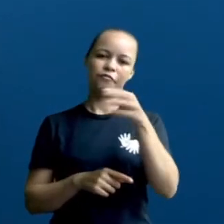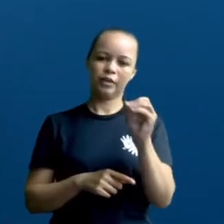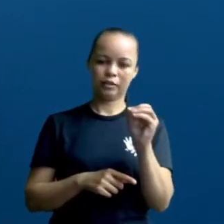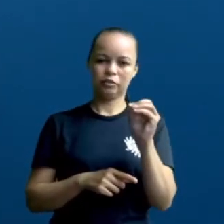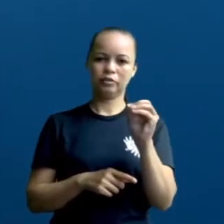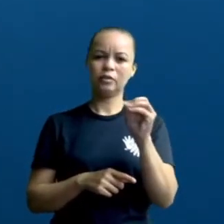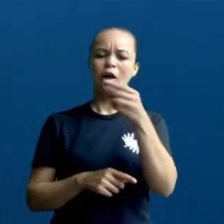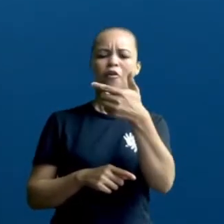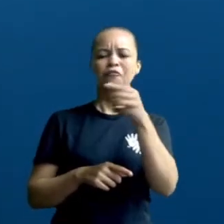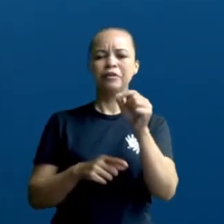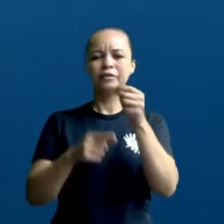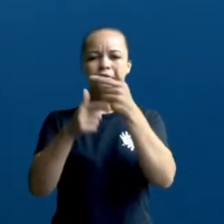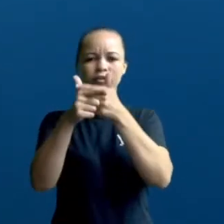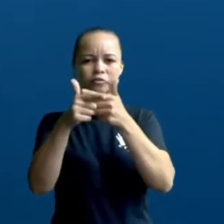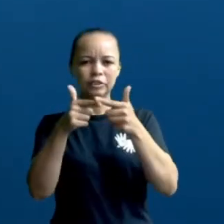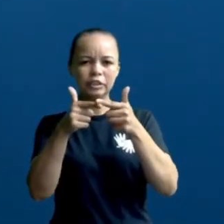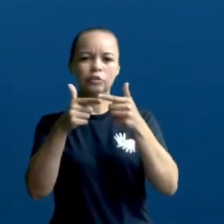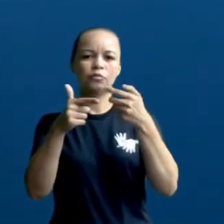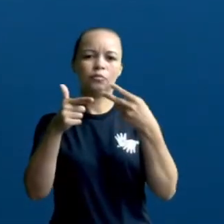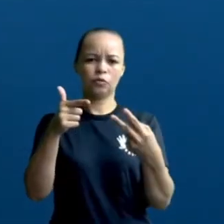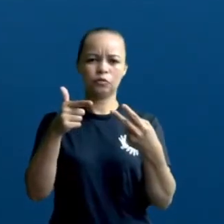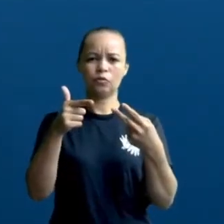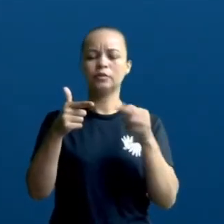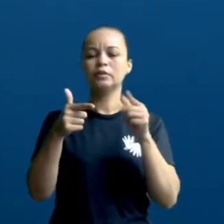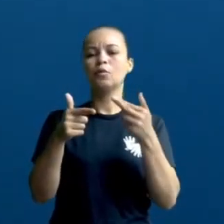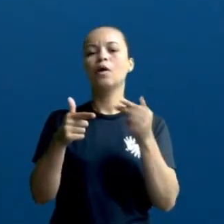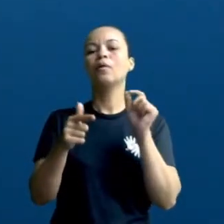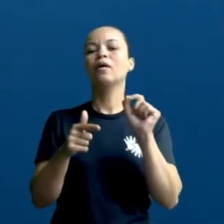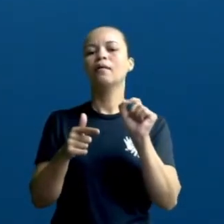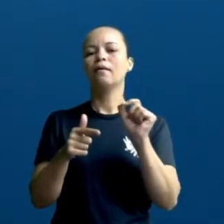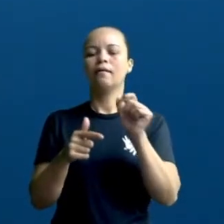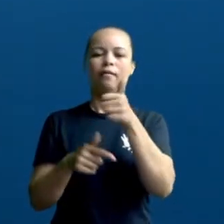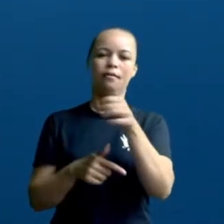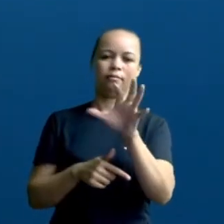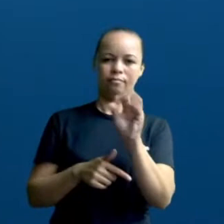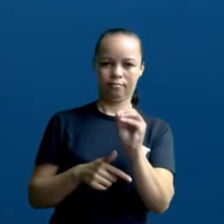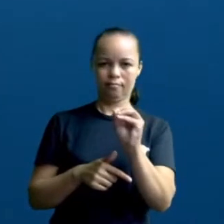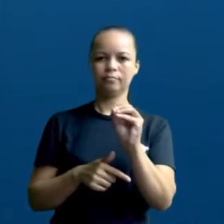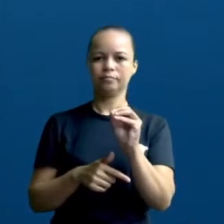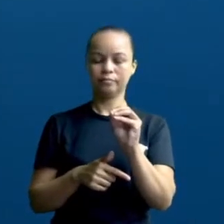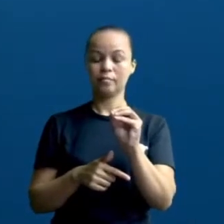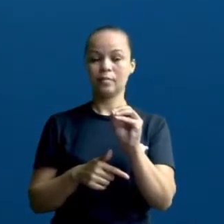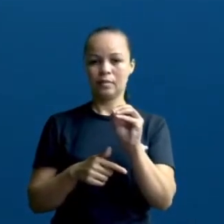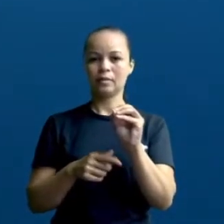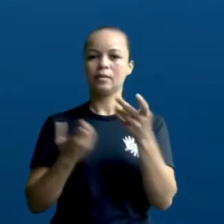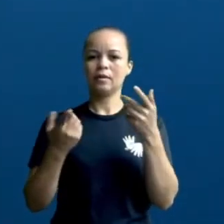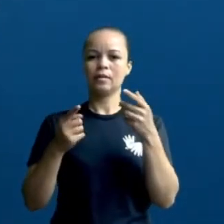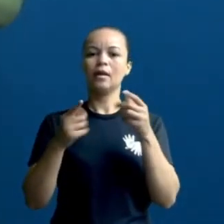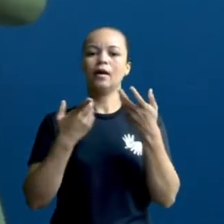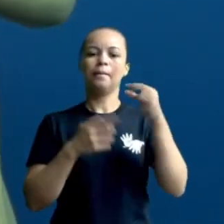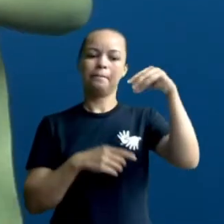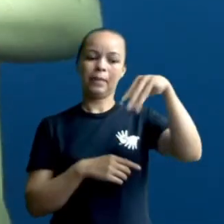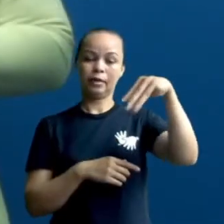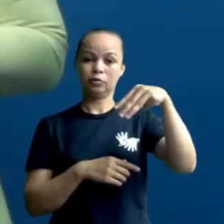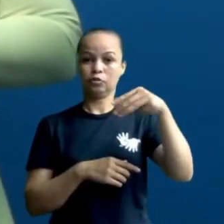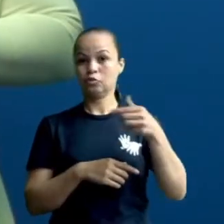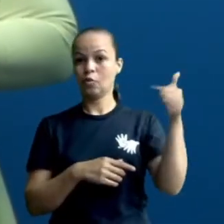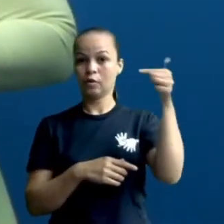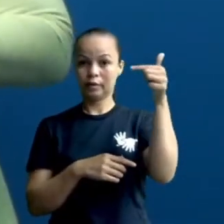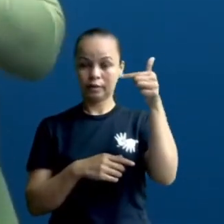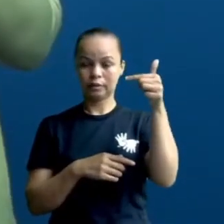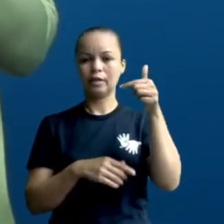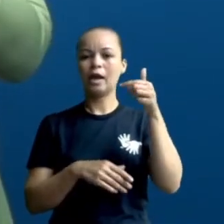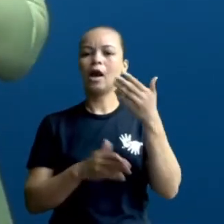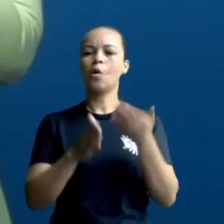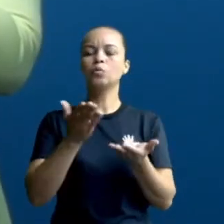dividido por 2 é igual a 10. 10 o quê? Metros quadrados, que é a unidade